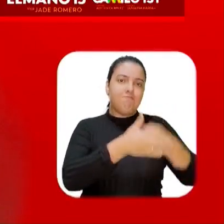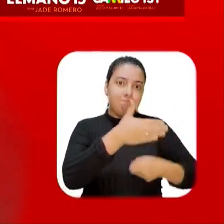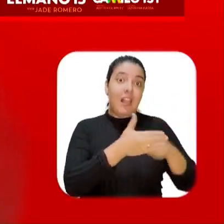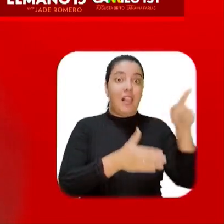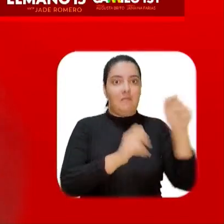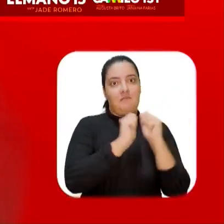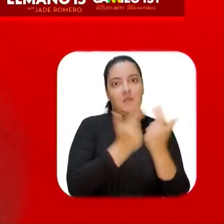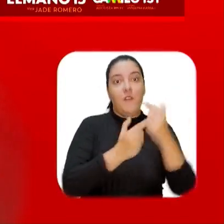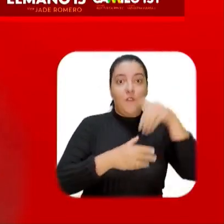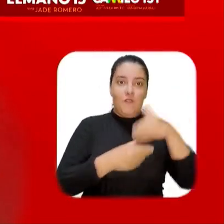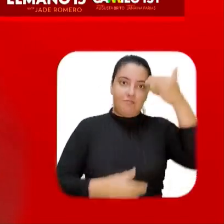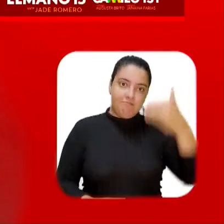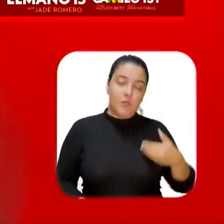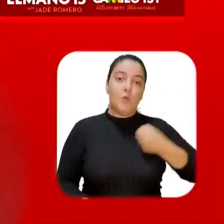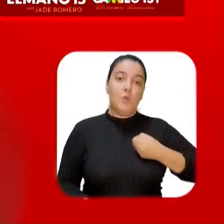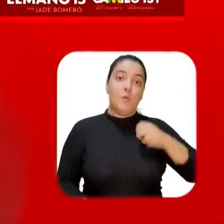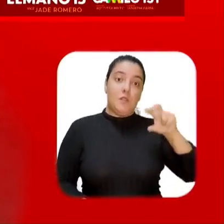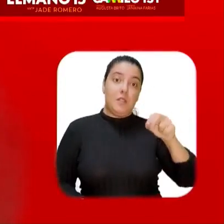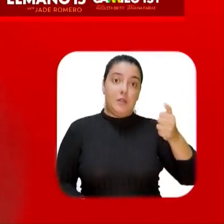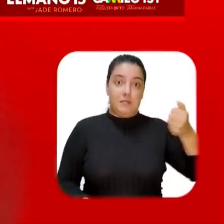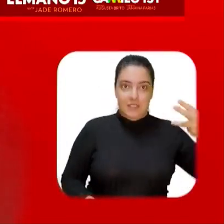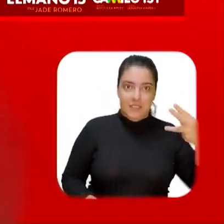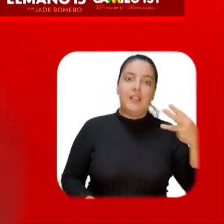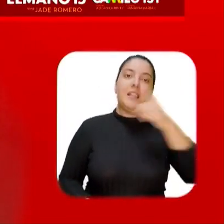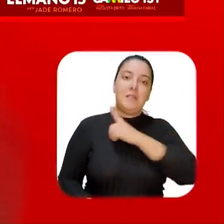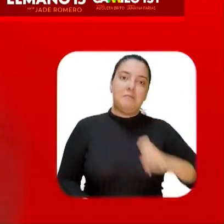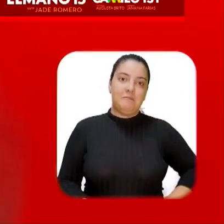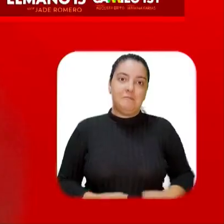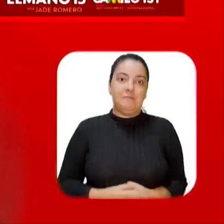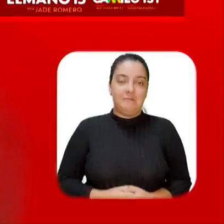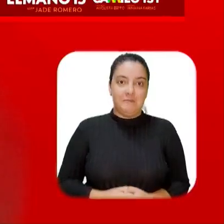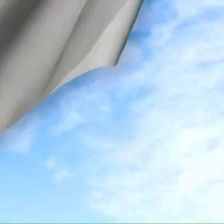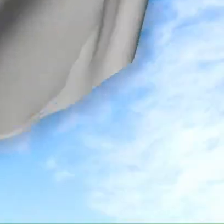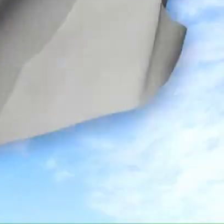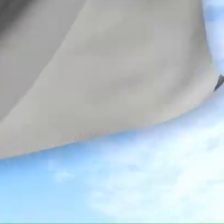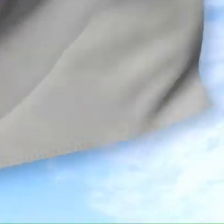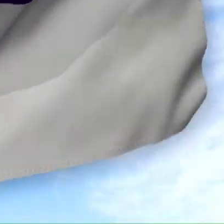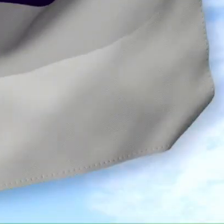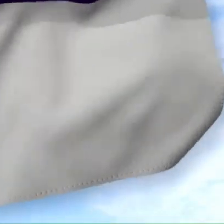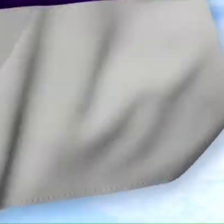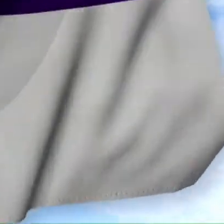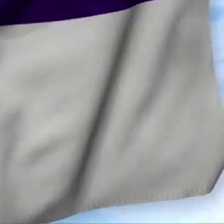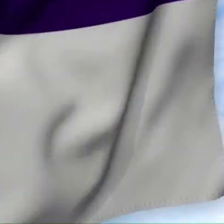Assembleia Legislativa. Vote Nestor Bezerra, 50113, deputado estadual.